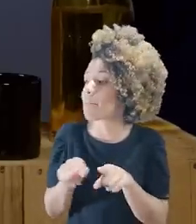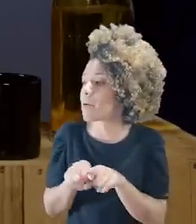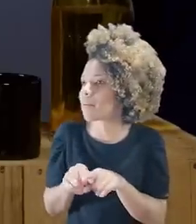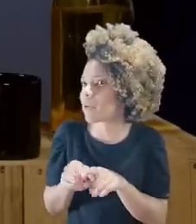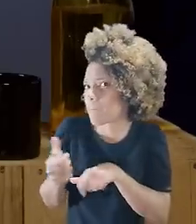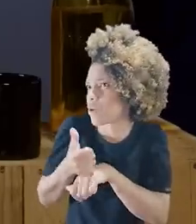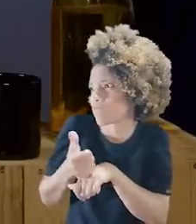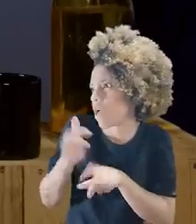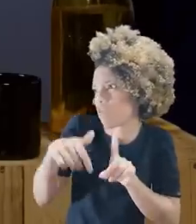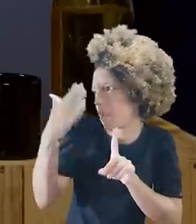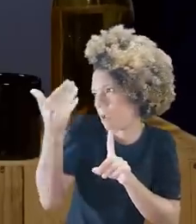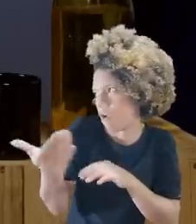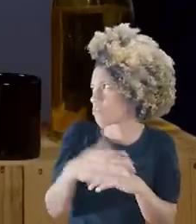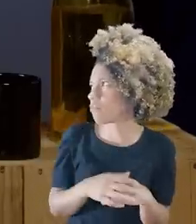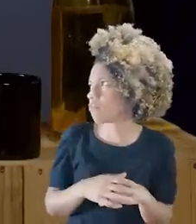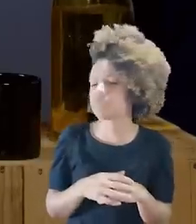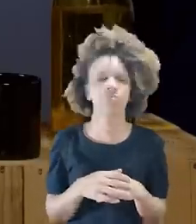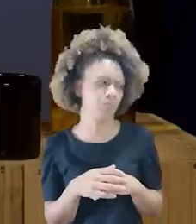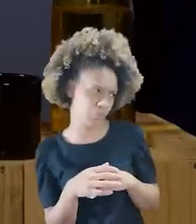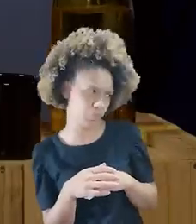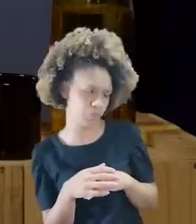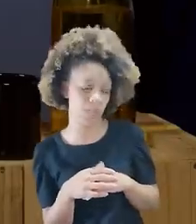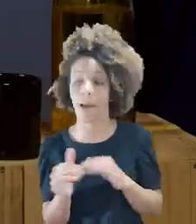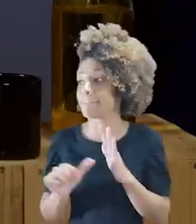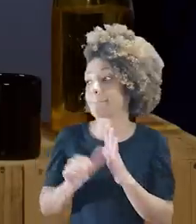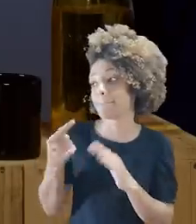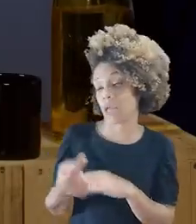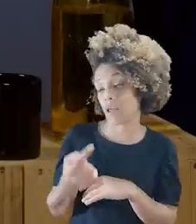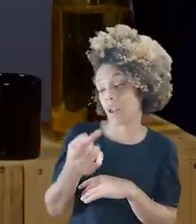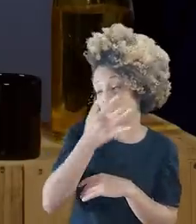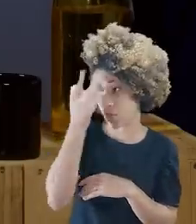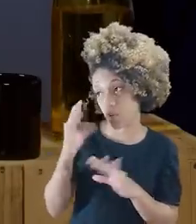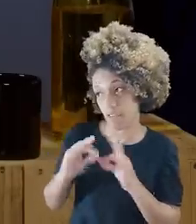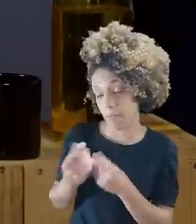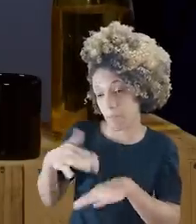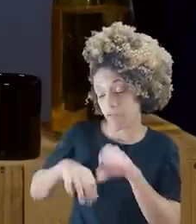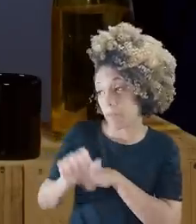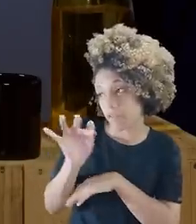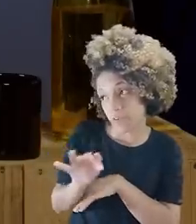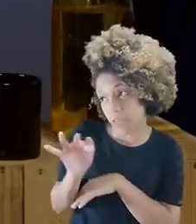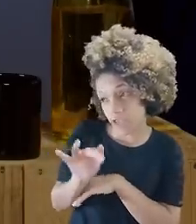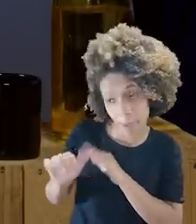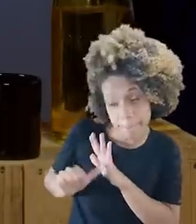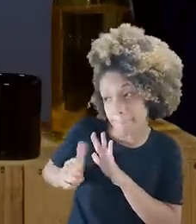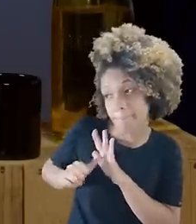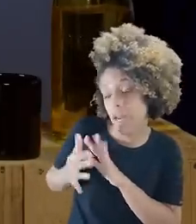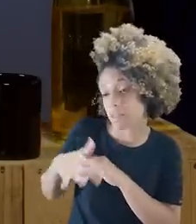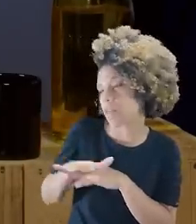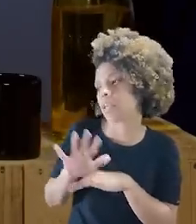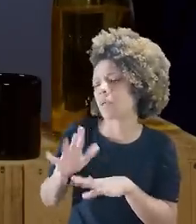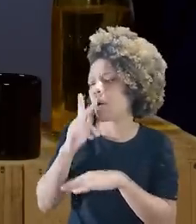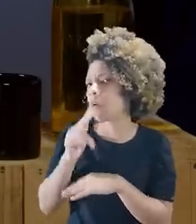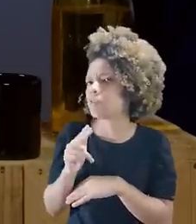fazer a carreira Hum eu fui a primeira pessoa na minha família me formar na faculdade da família toda então assim eu